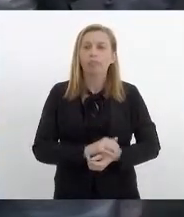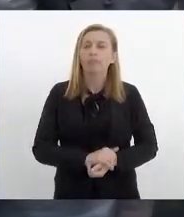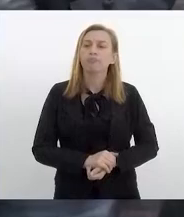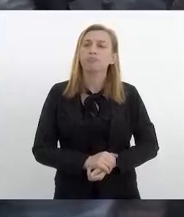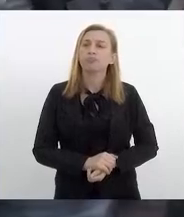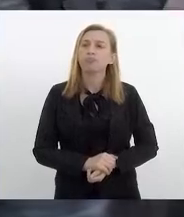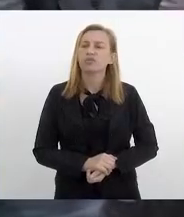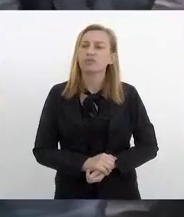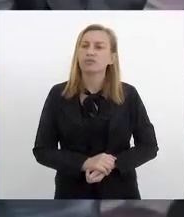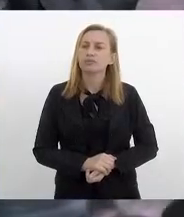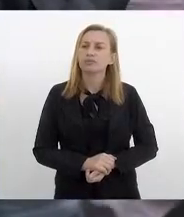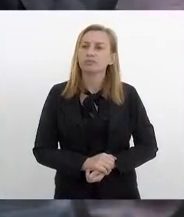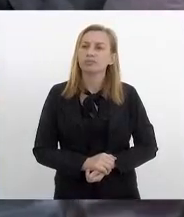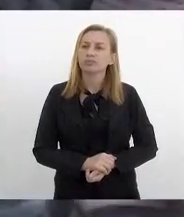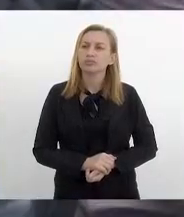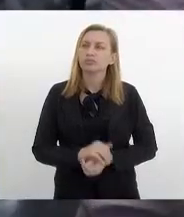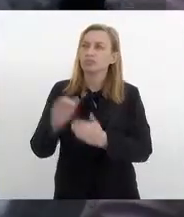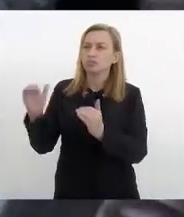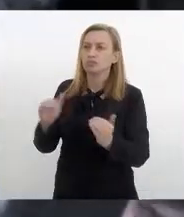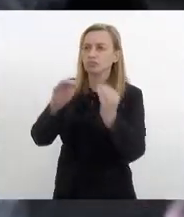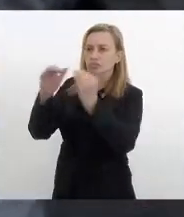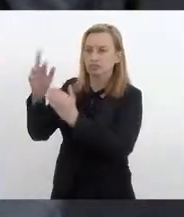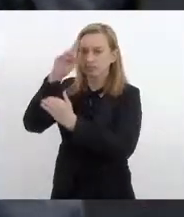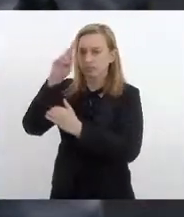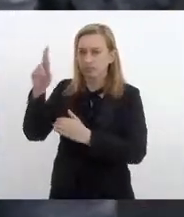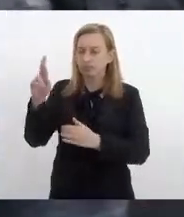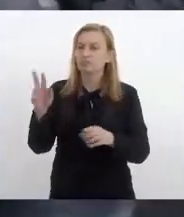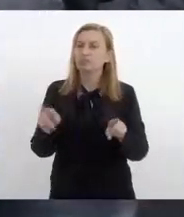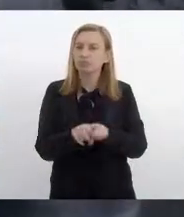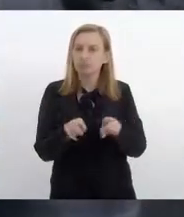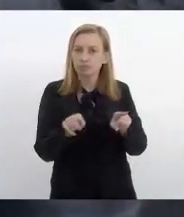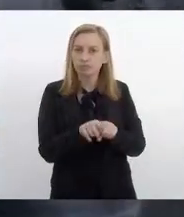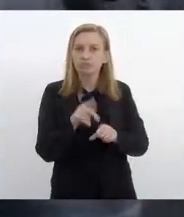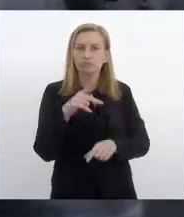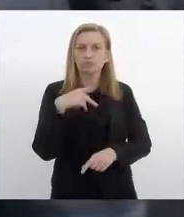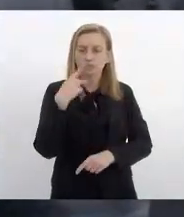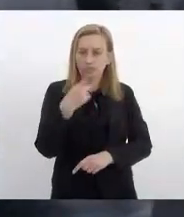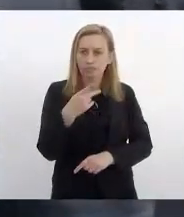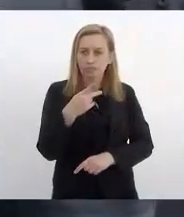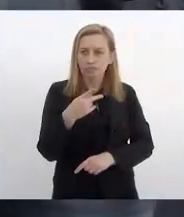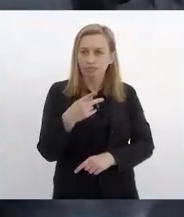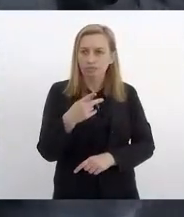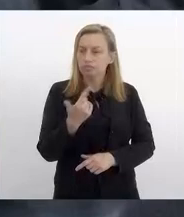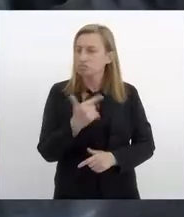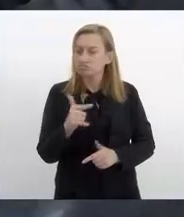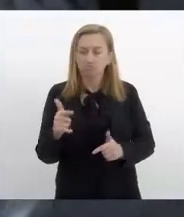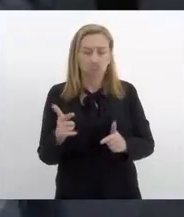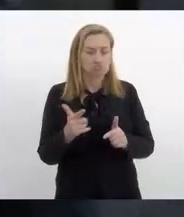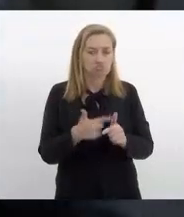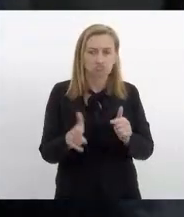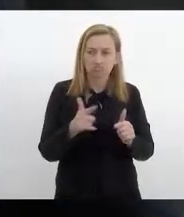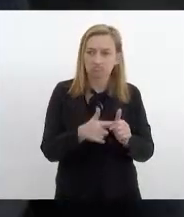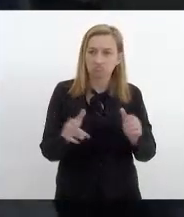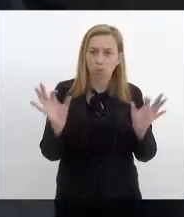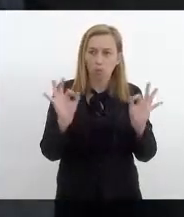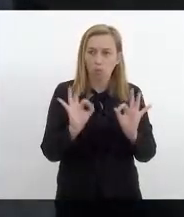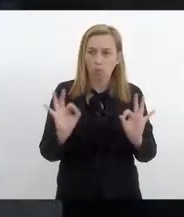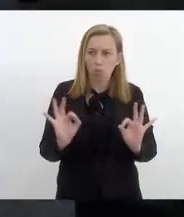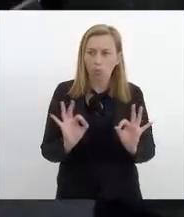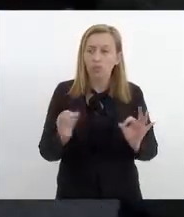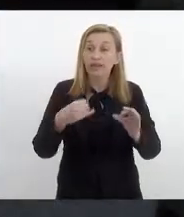e Vossa Excelência também disse que não haveria problema